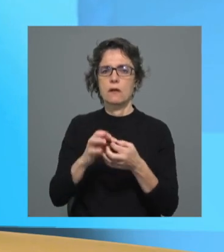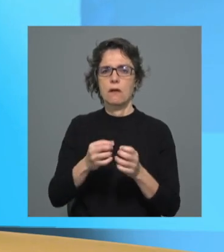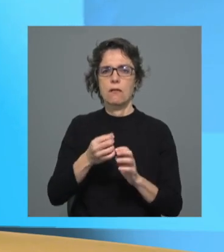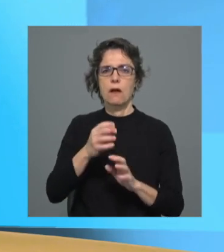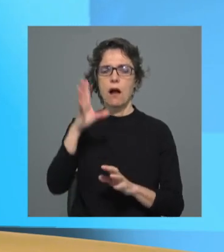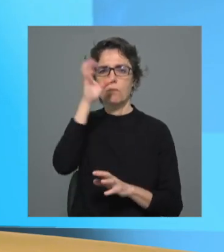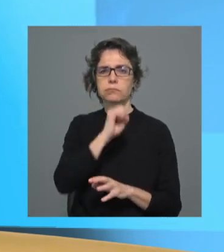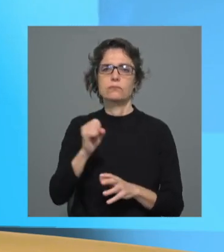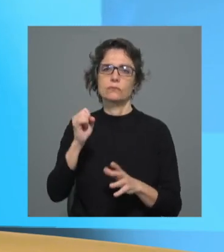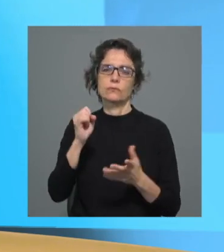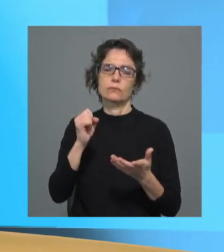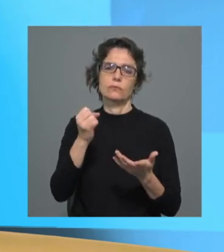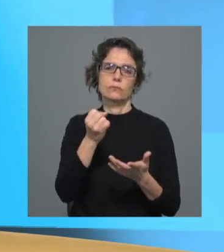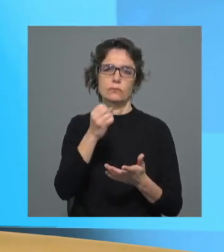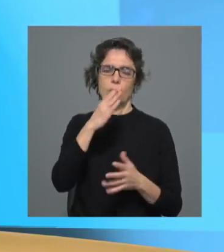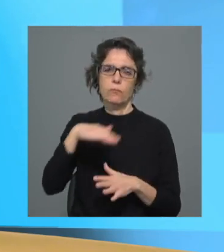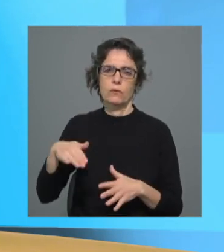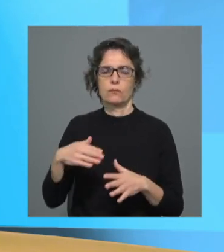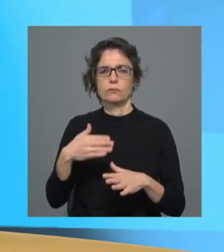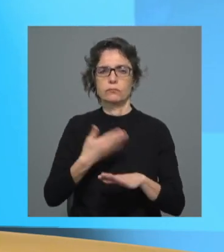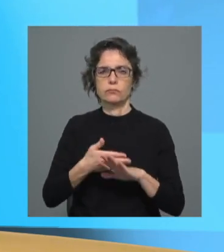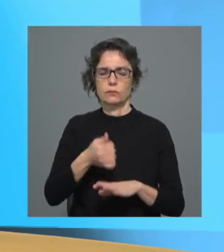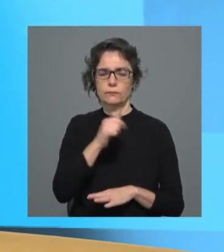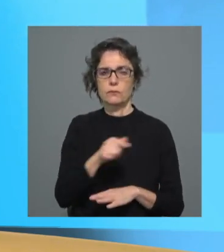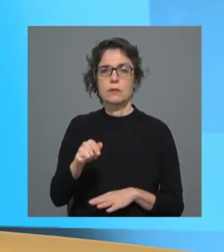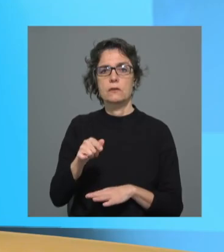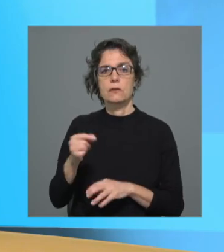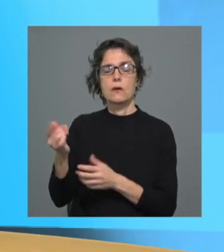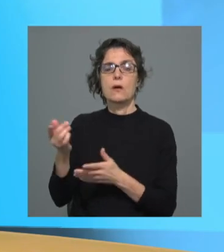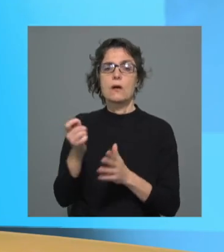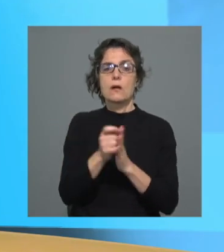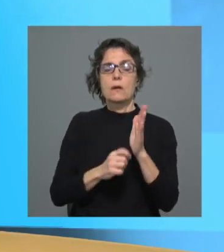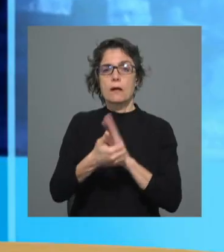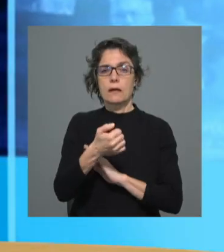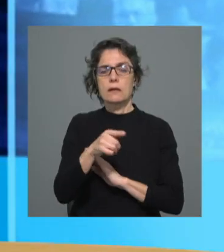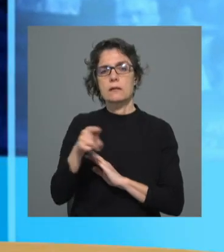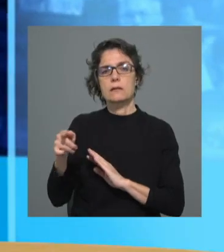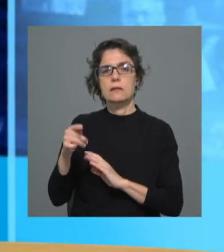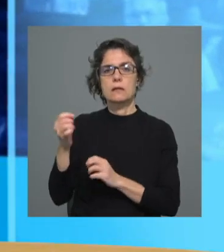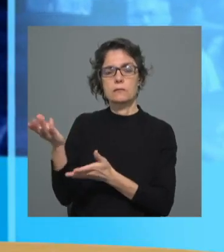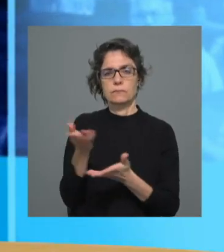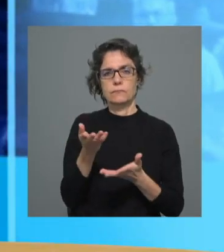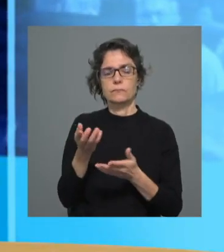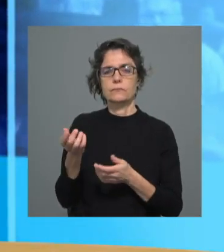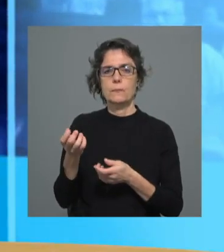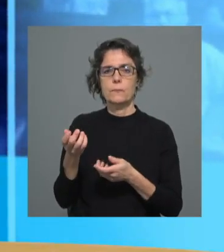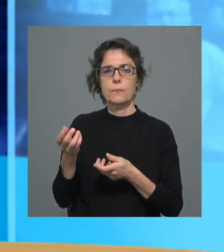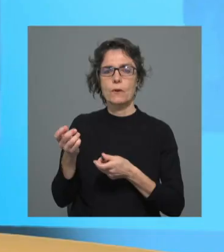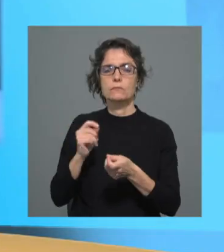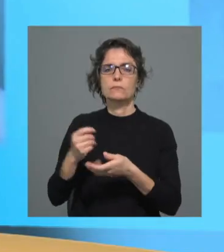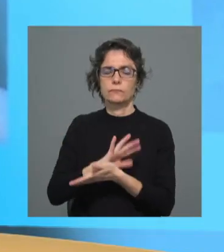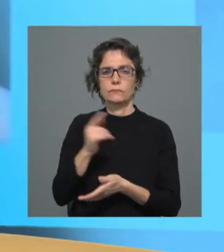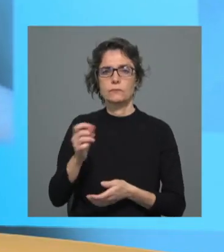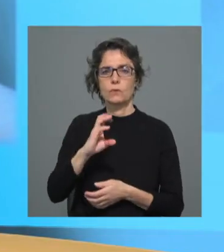na página da Agência Eclésia, num trabalho do jornalista Otávio Carmo, que está aqui connosco. Boa tarde, Otávio. A